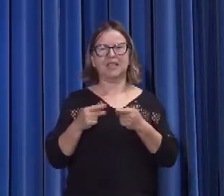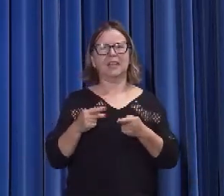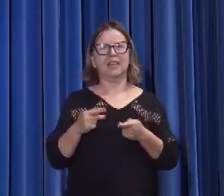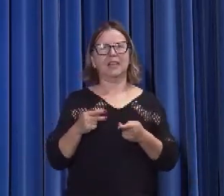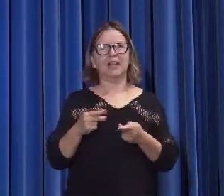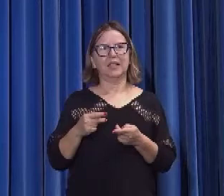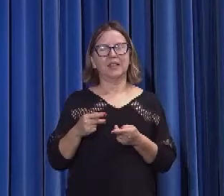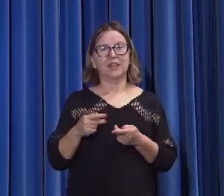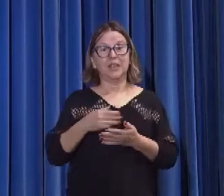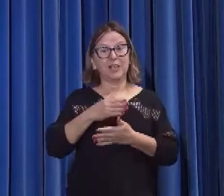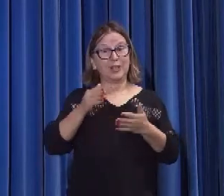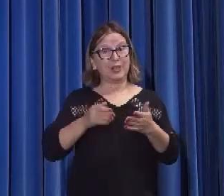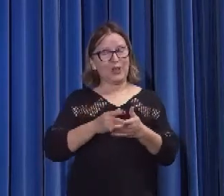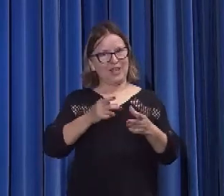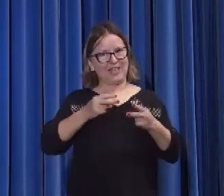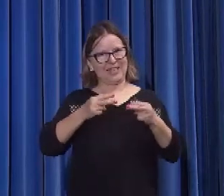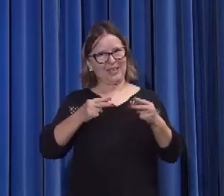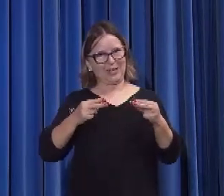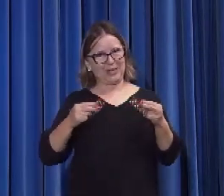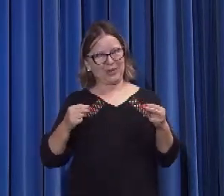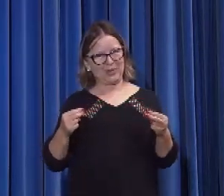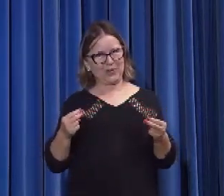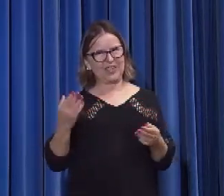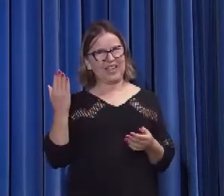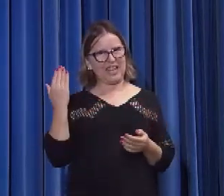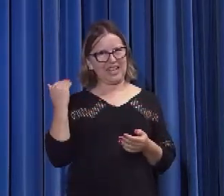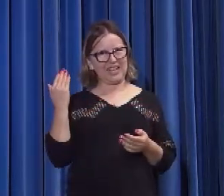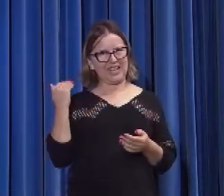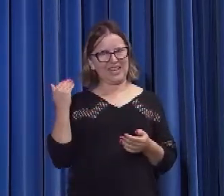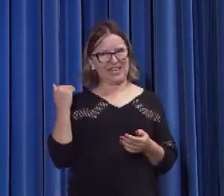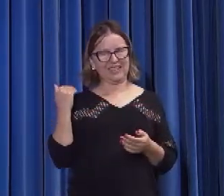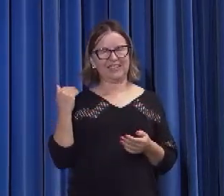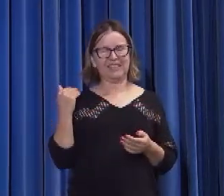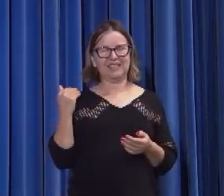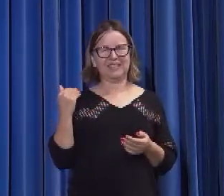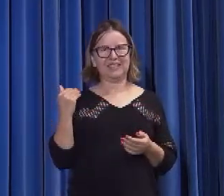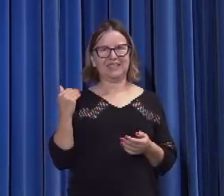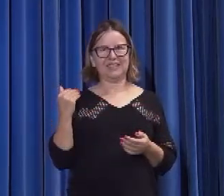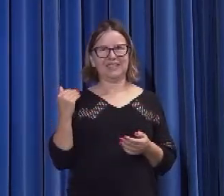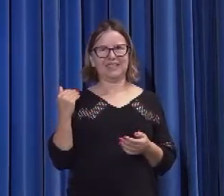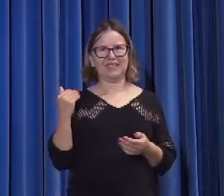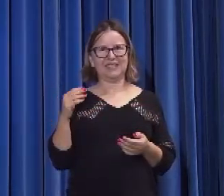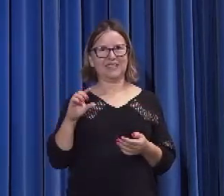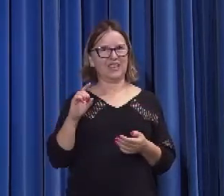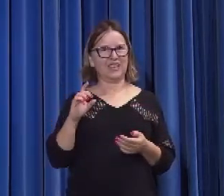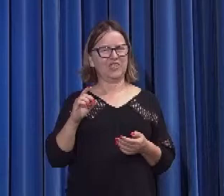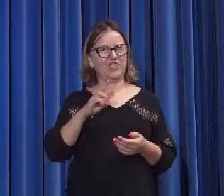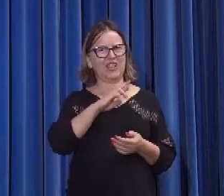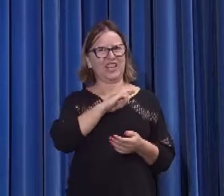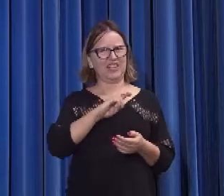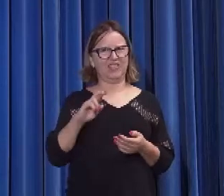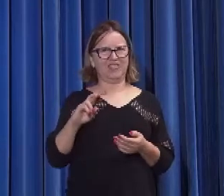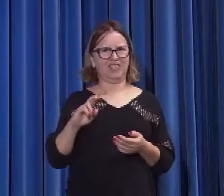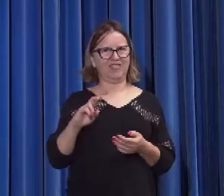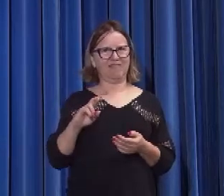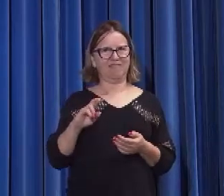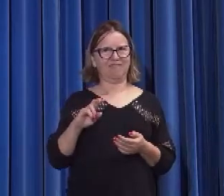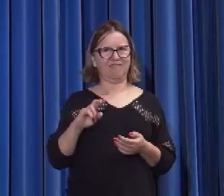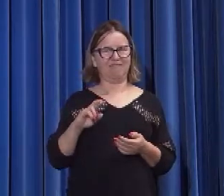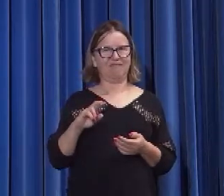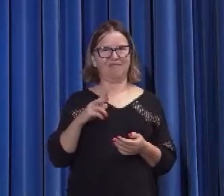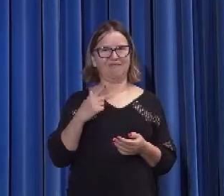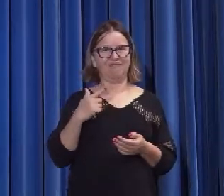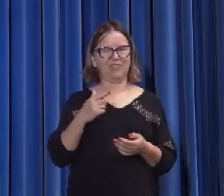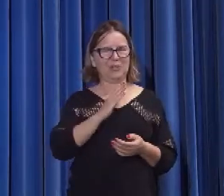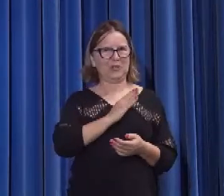mundo. Tudo aquilo que era da sua época de religiosidade. E